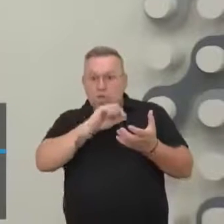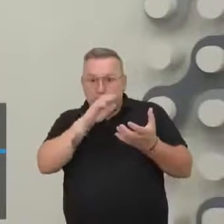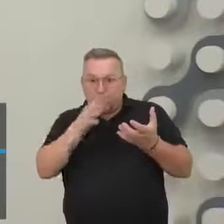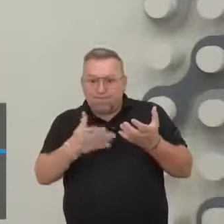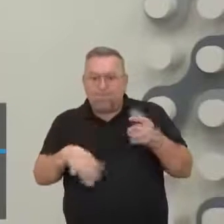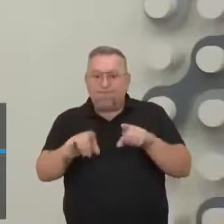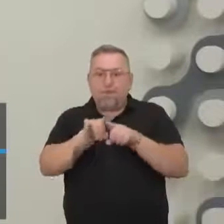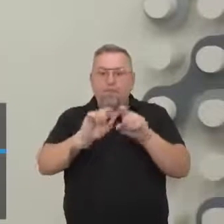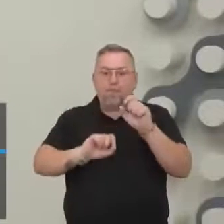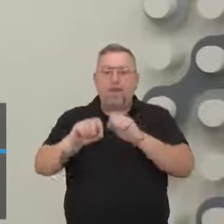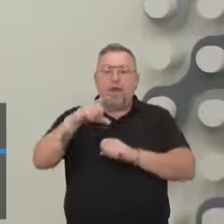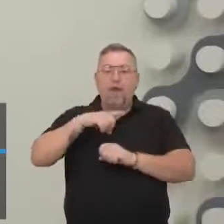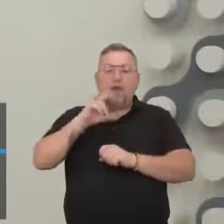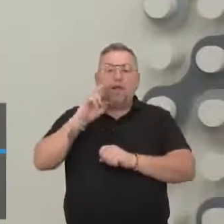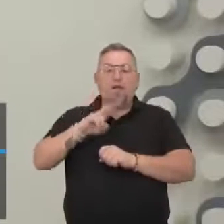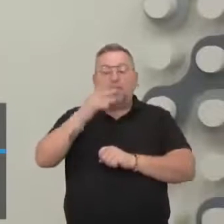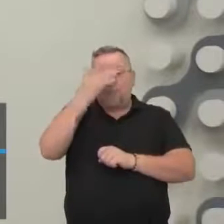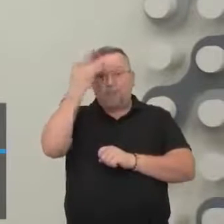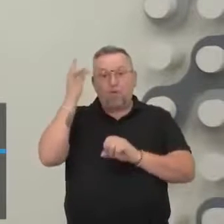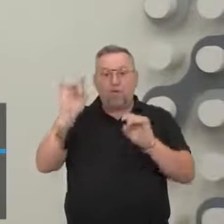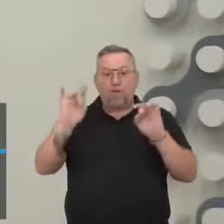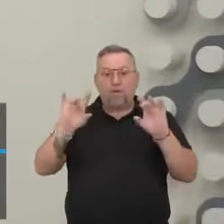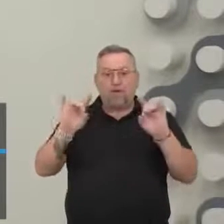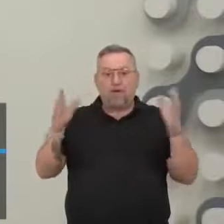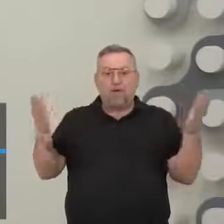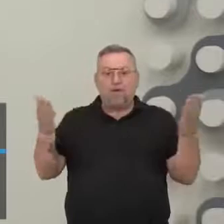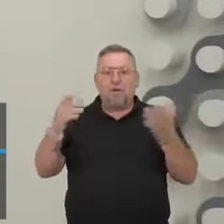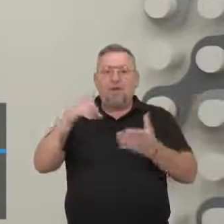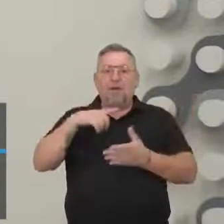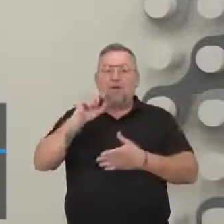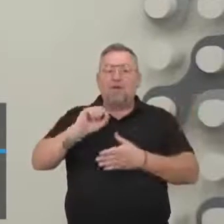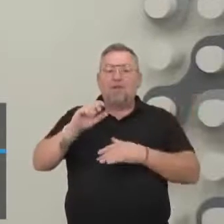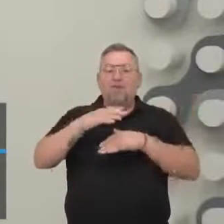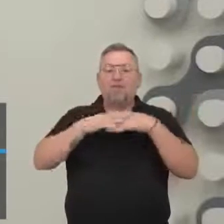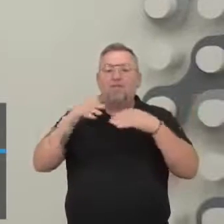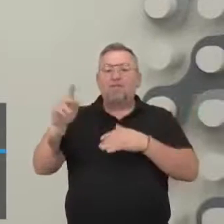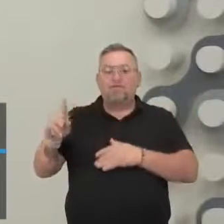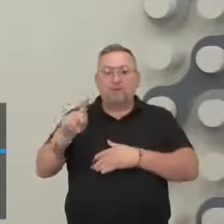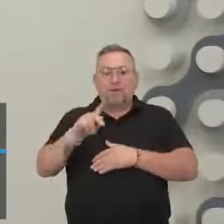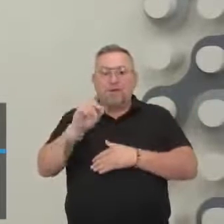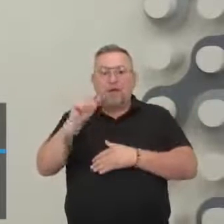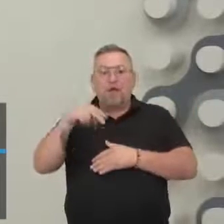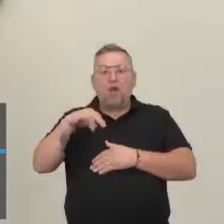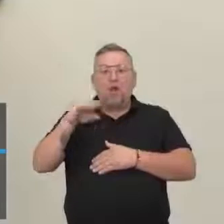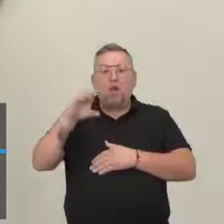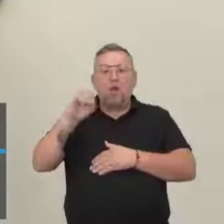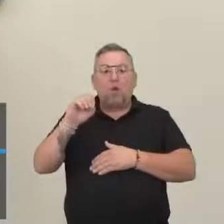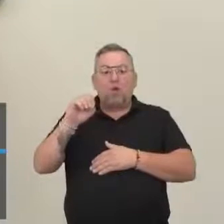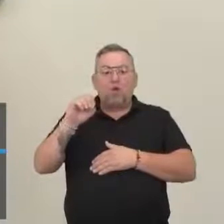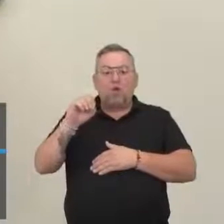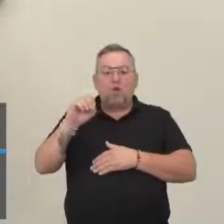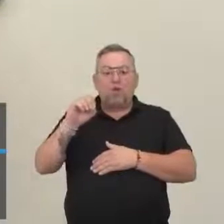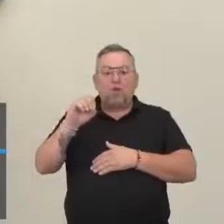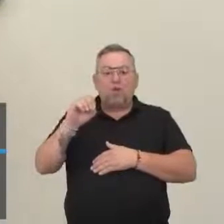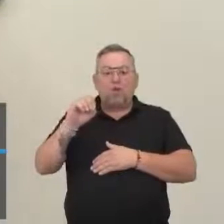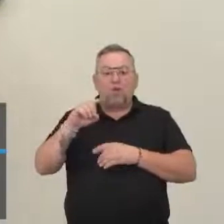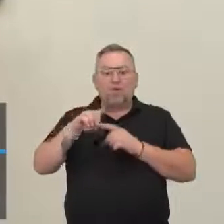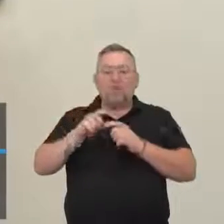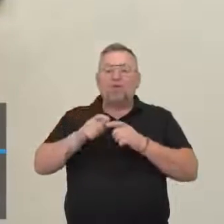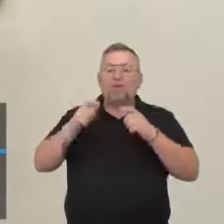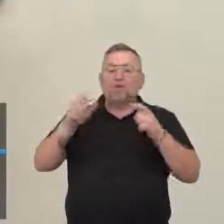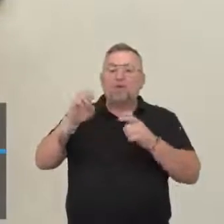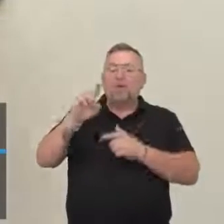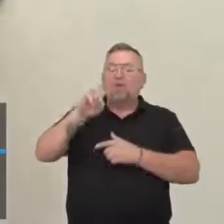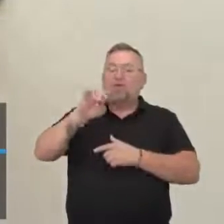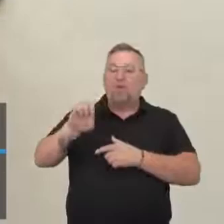falar sobre isso, a gente tem que ter um especialista. E a gente tem aqui o nosso querido professor Antônio Russo. Grande professor Joel,